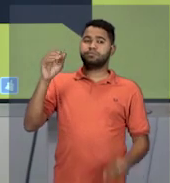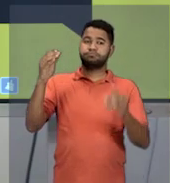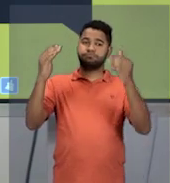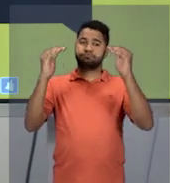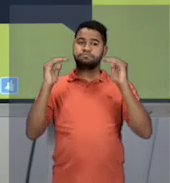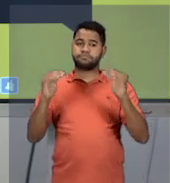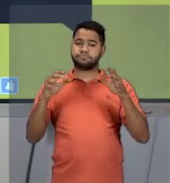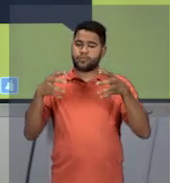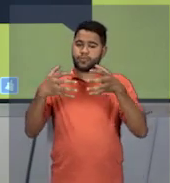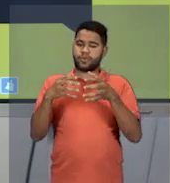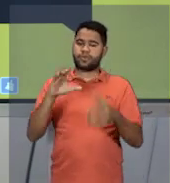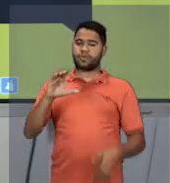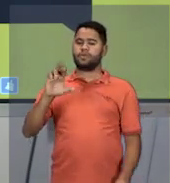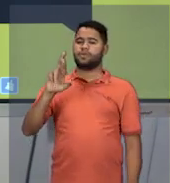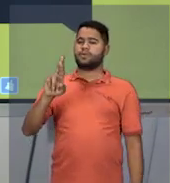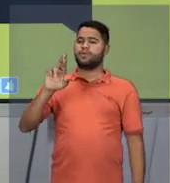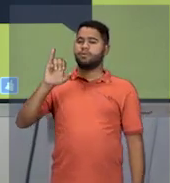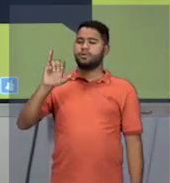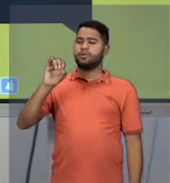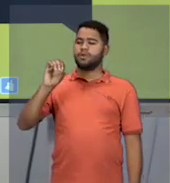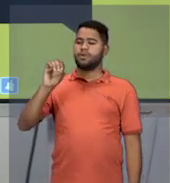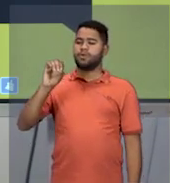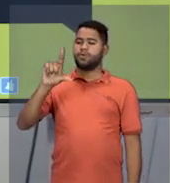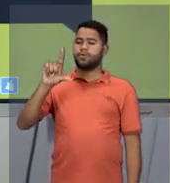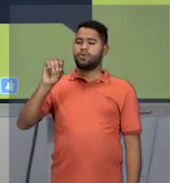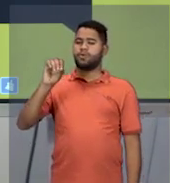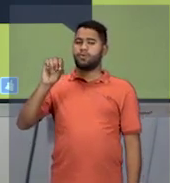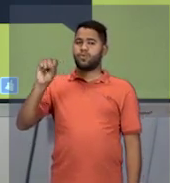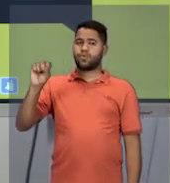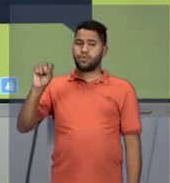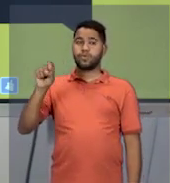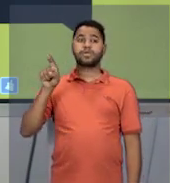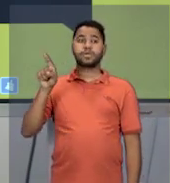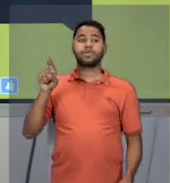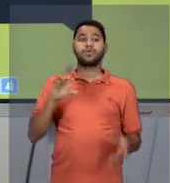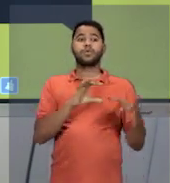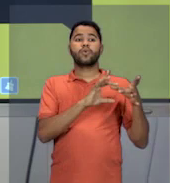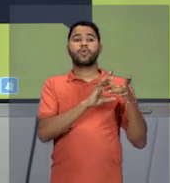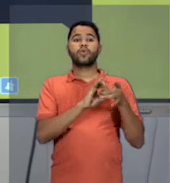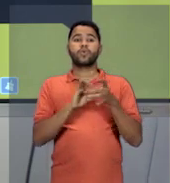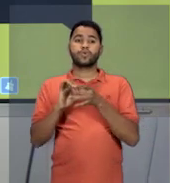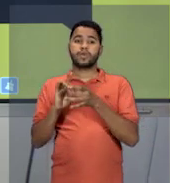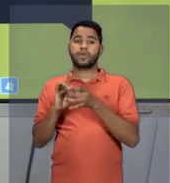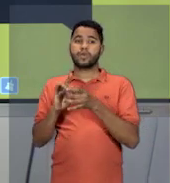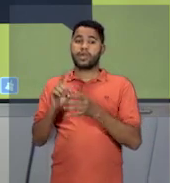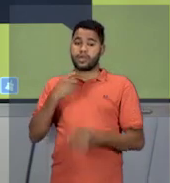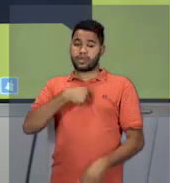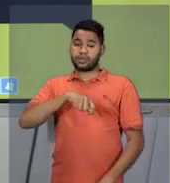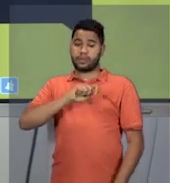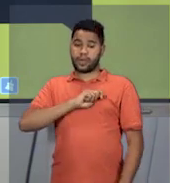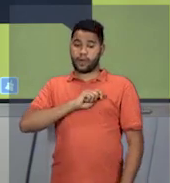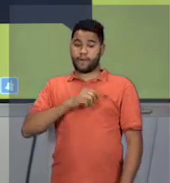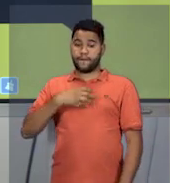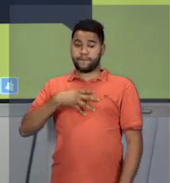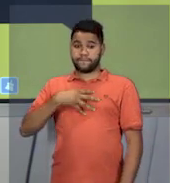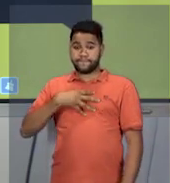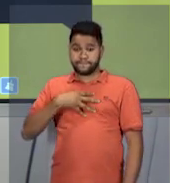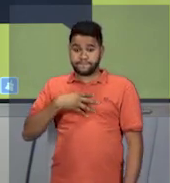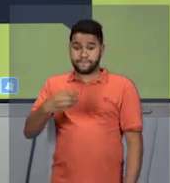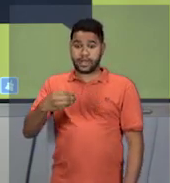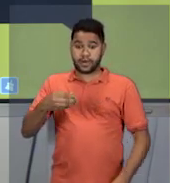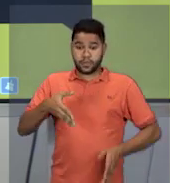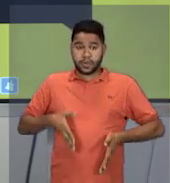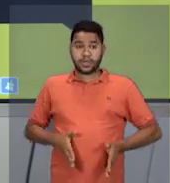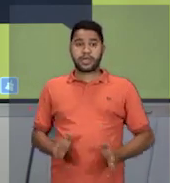os crioulos. Crioulo, nesse contexto, eram filhos de espanhóis que tinham